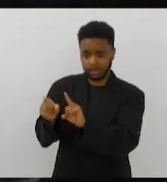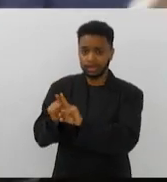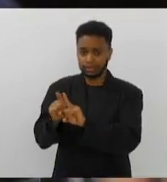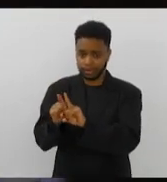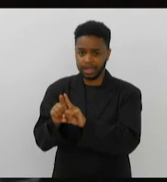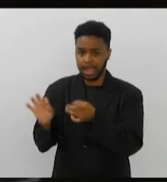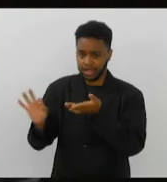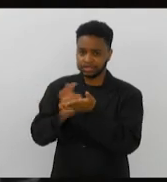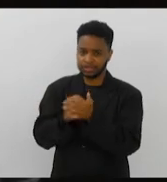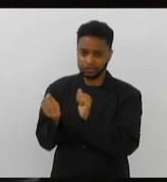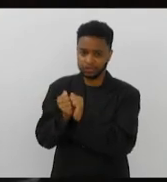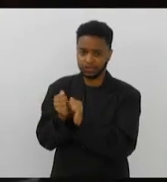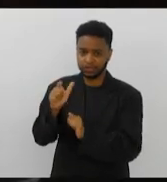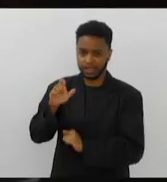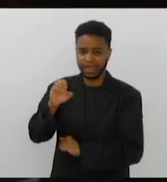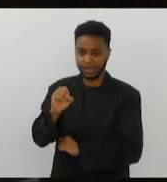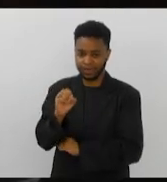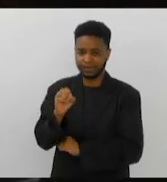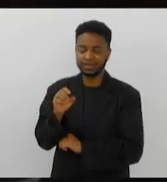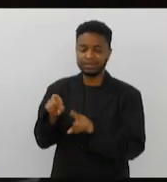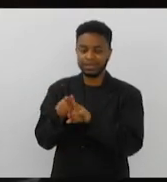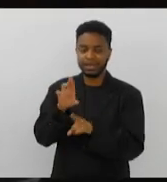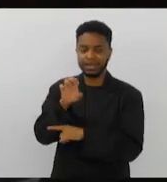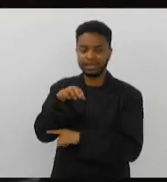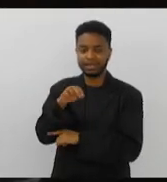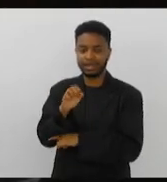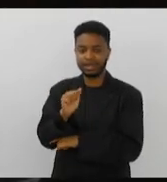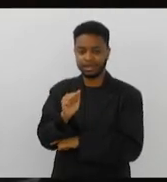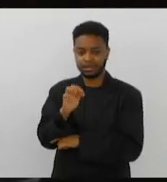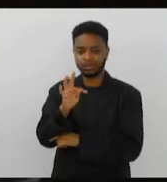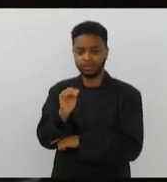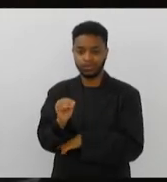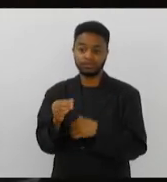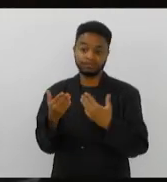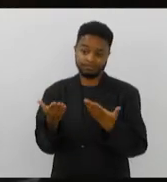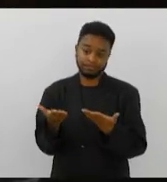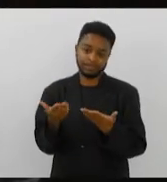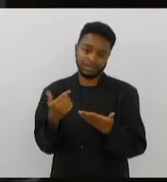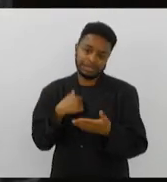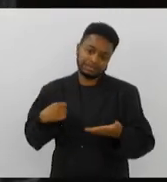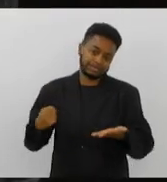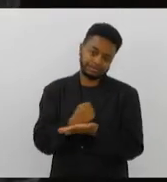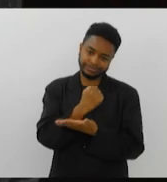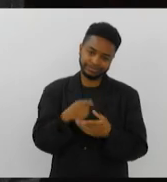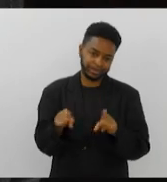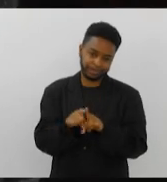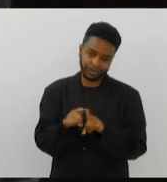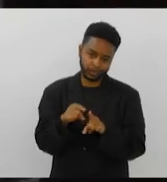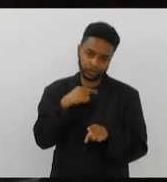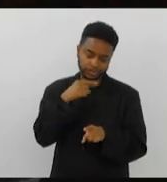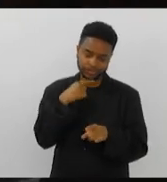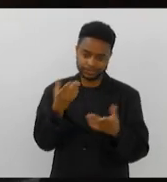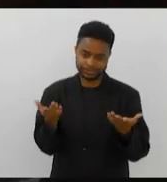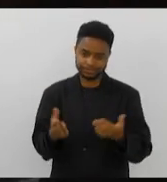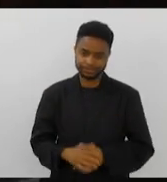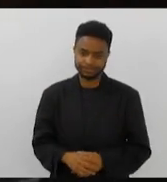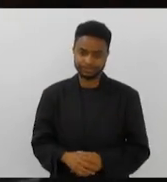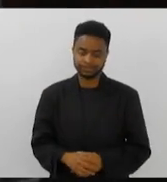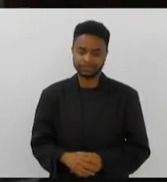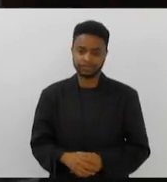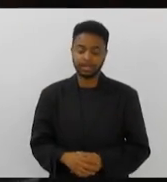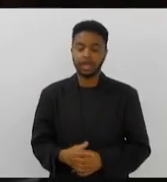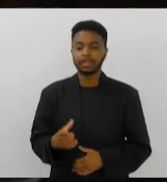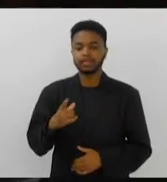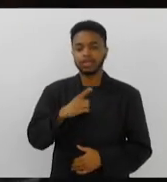assinar junto com com Renatinho é então então me ferrei também teve uma cer